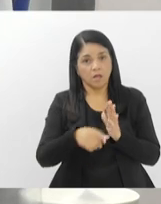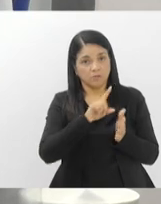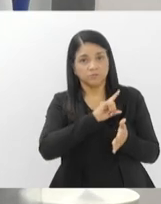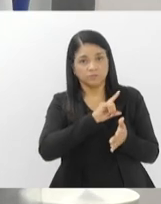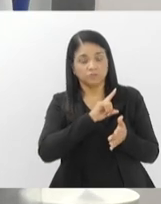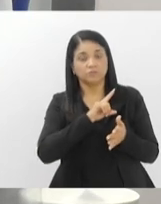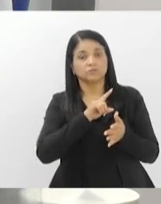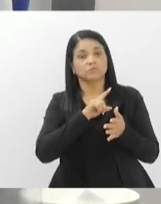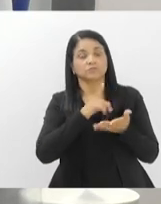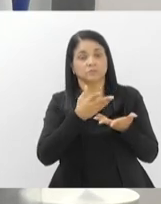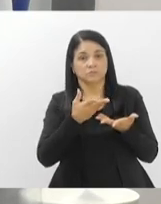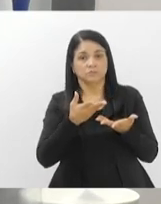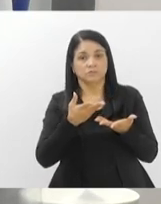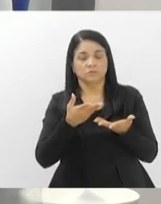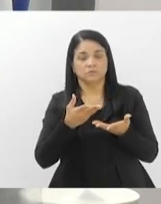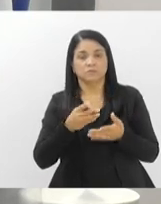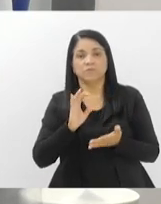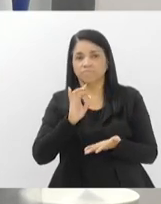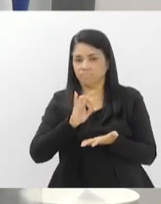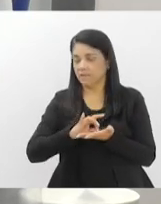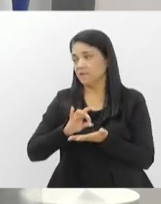mais amplo. É verdade.